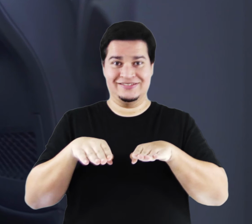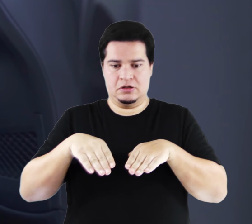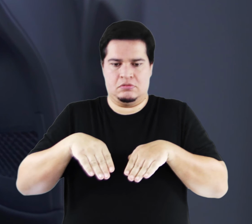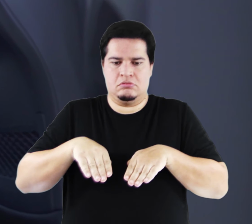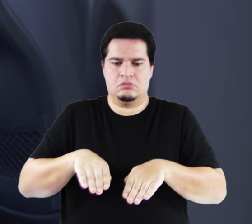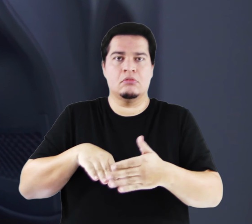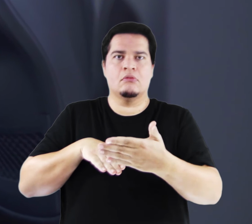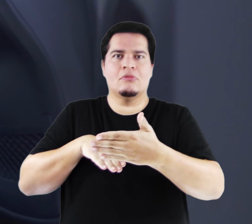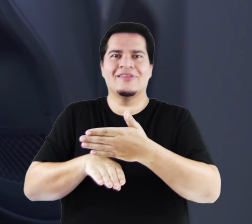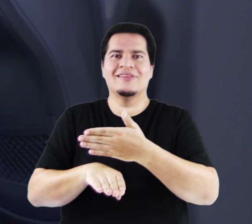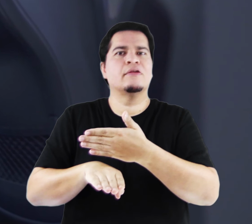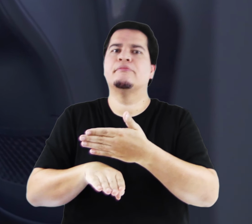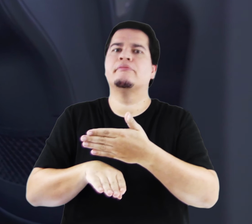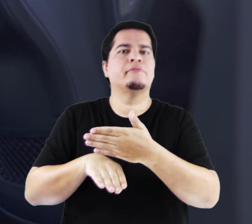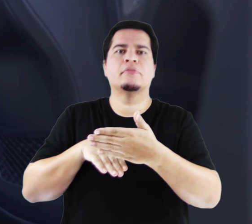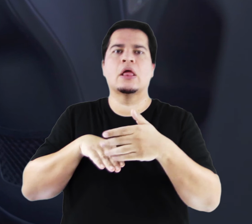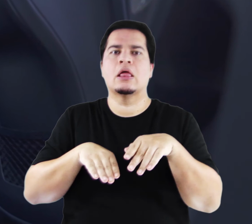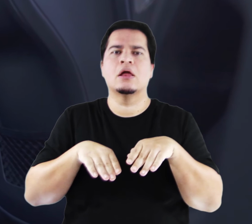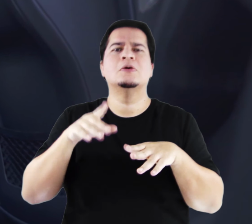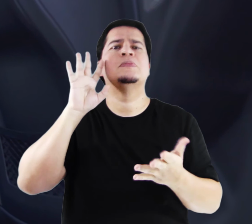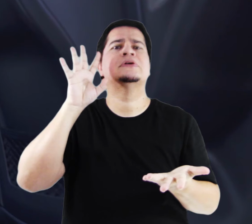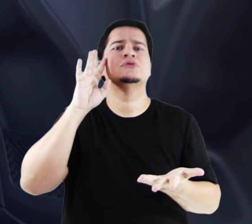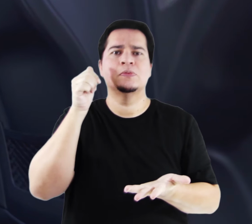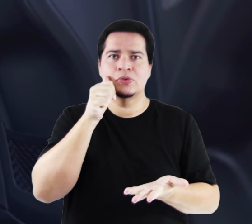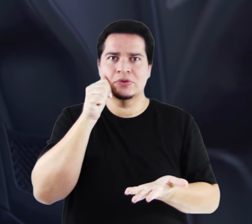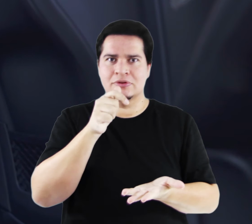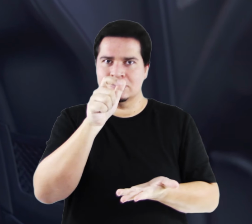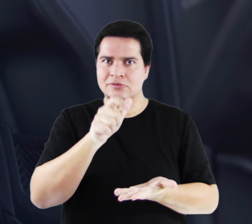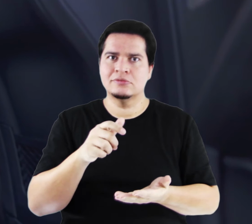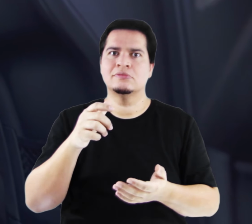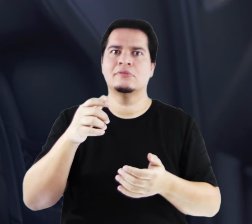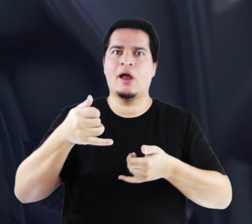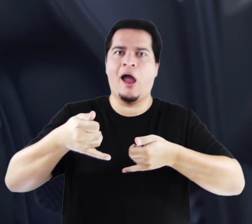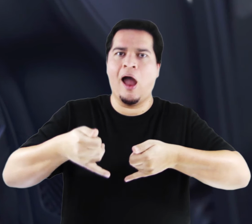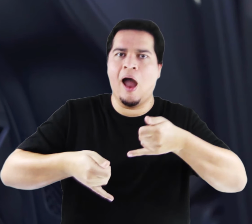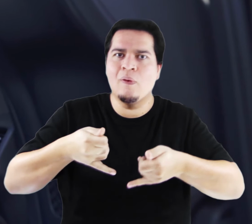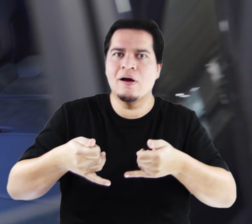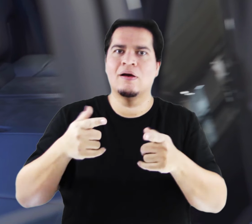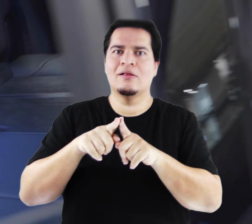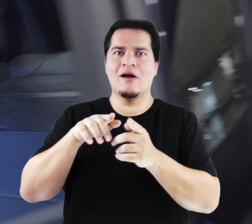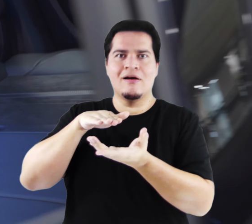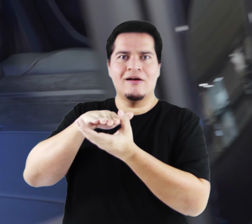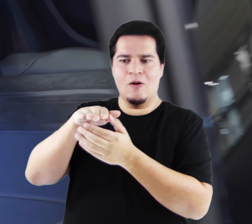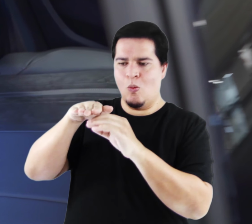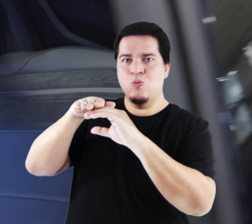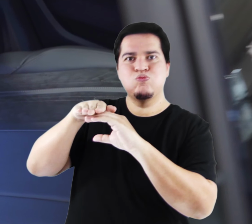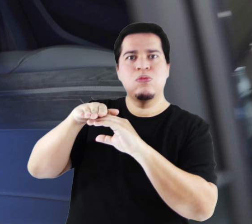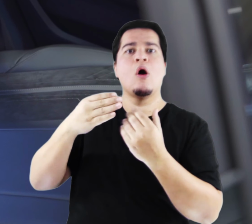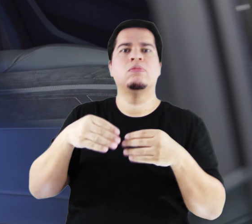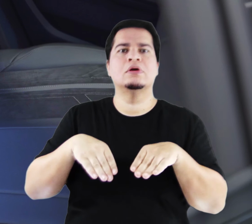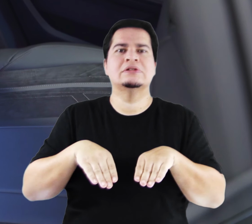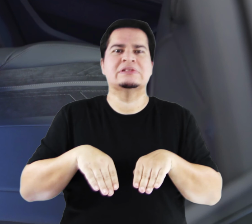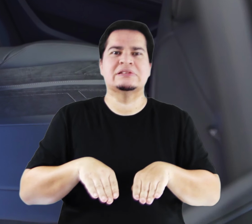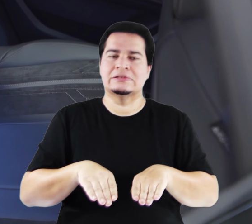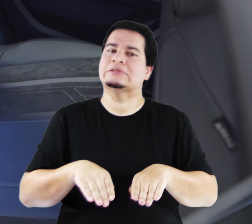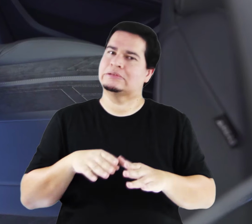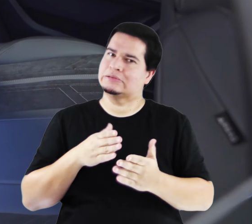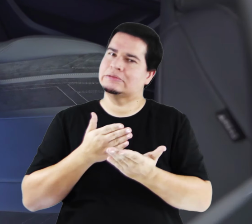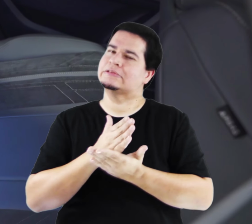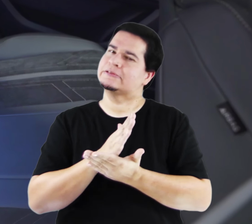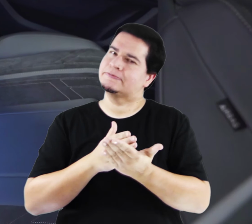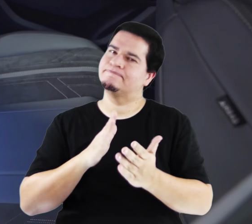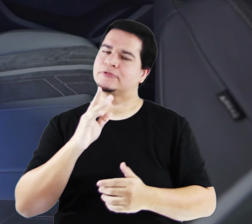banco do motorista, especialmente para mulheres que usam salto. Isso é um incômodo extra, ou para quem usa um tênis ou um salto de plataforma,